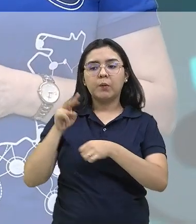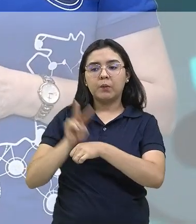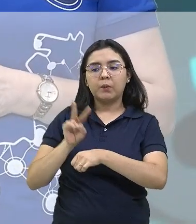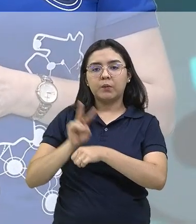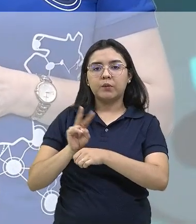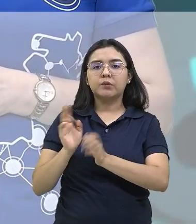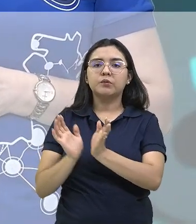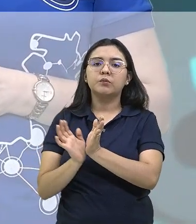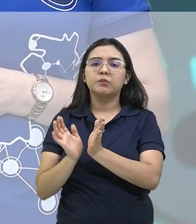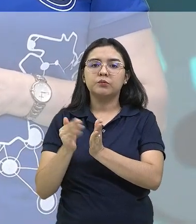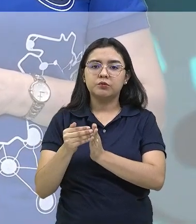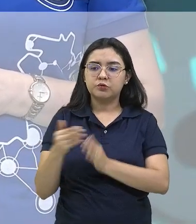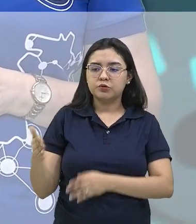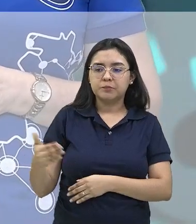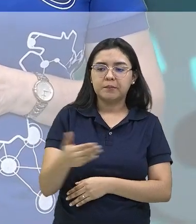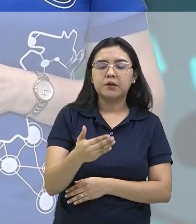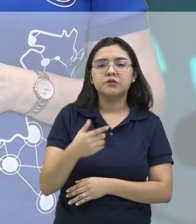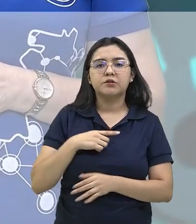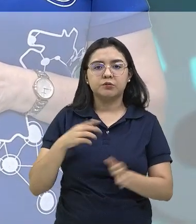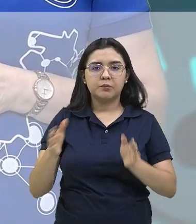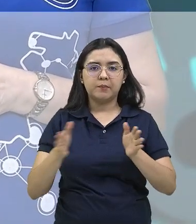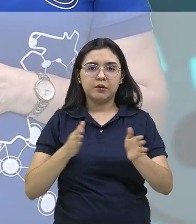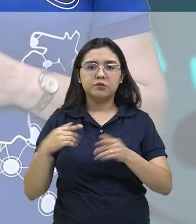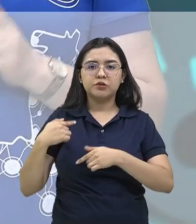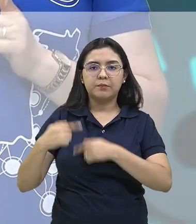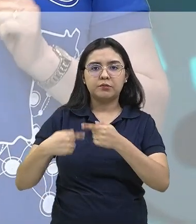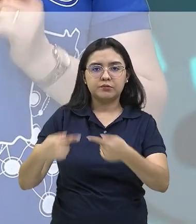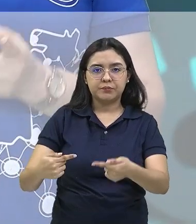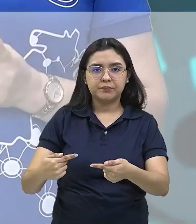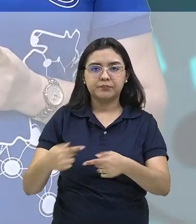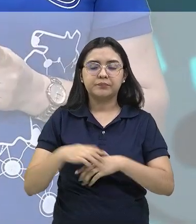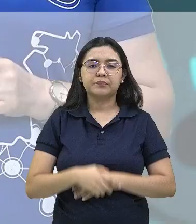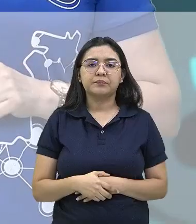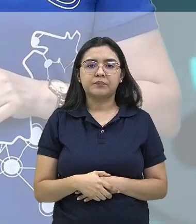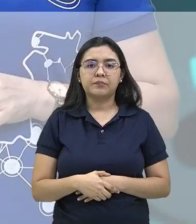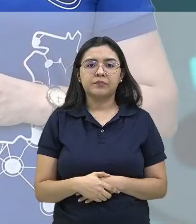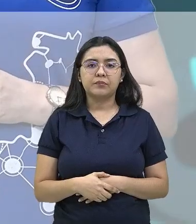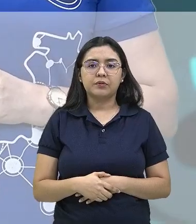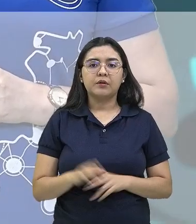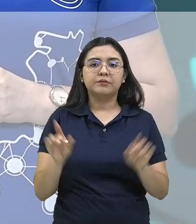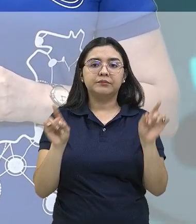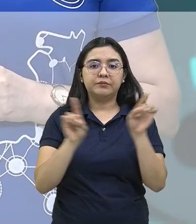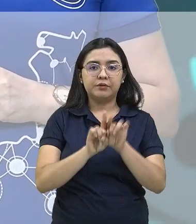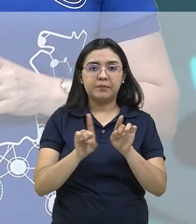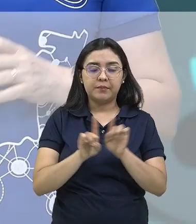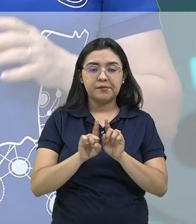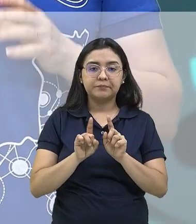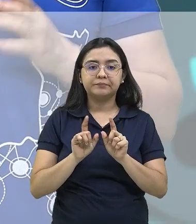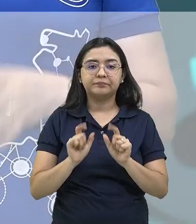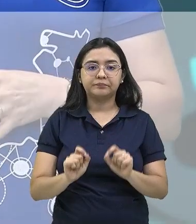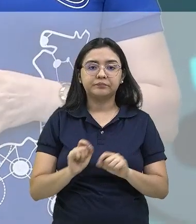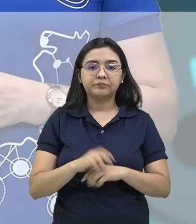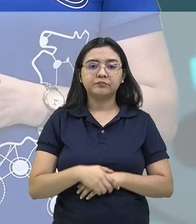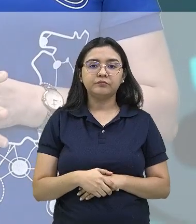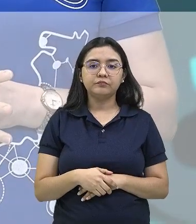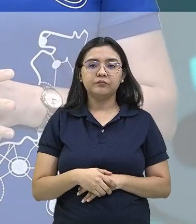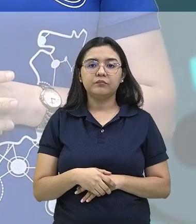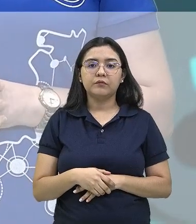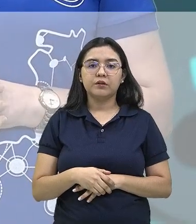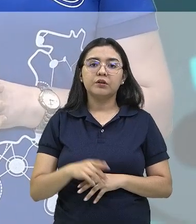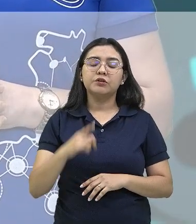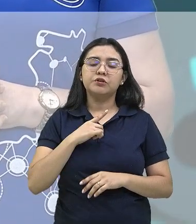da desova, né, como é conhecido. E, além disso, também, além de